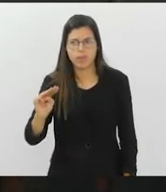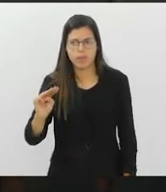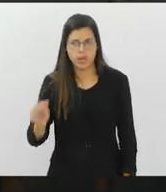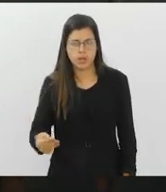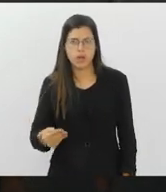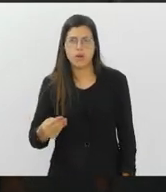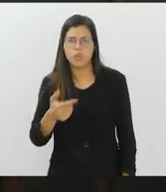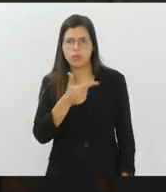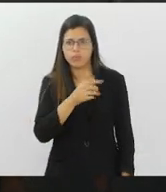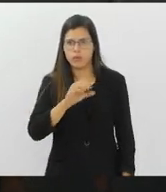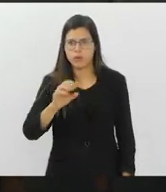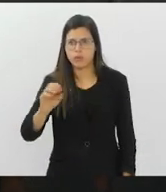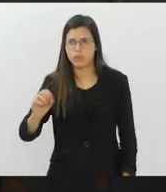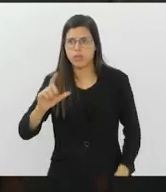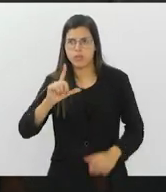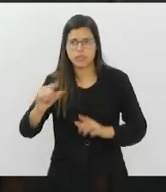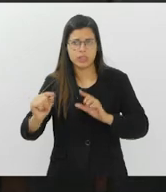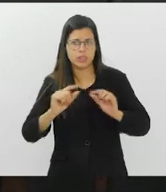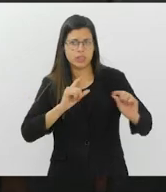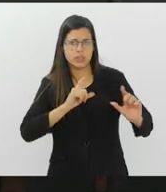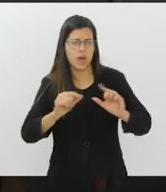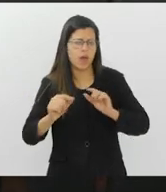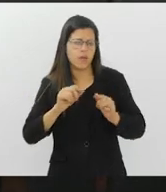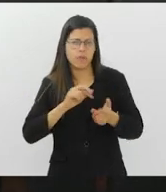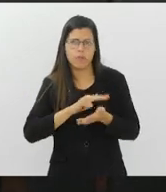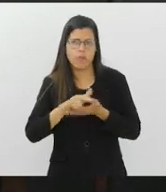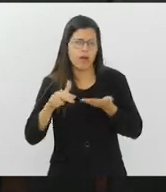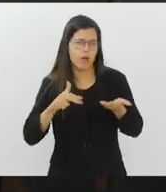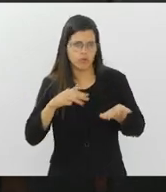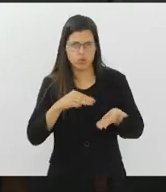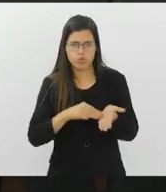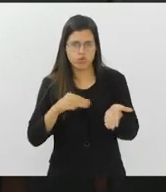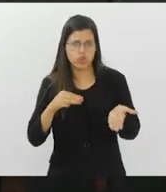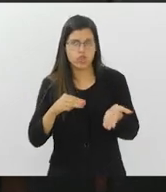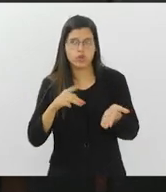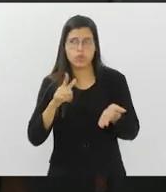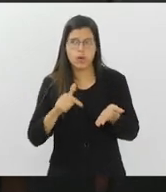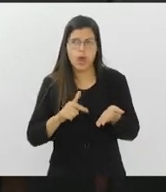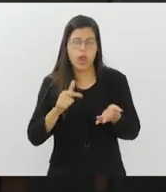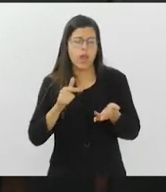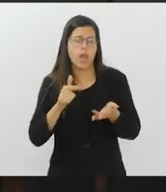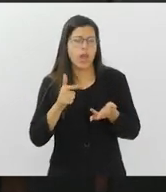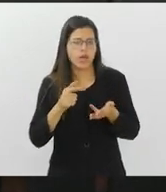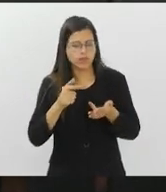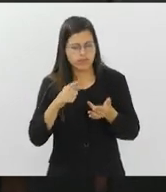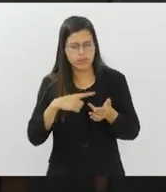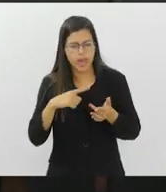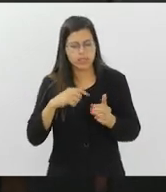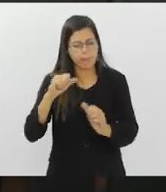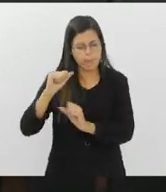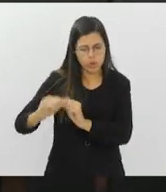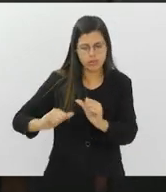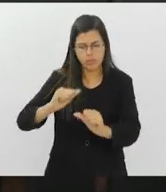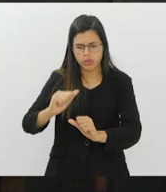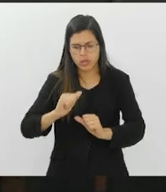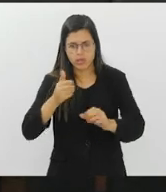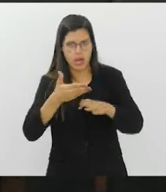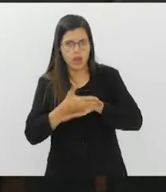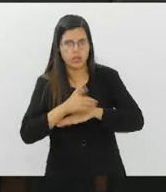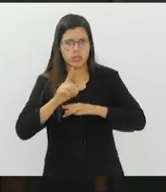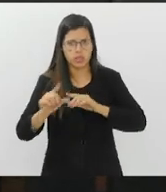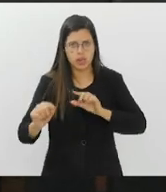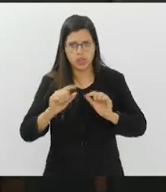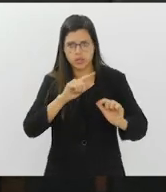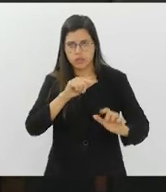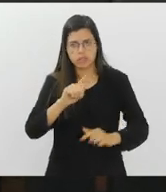por diversas maneiras ou diversos motivos, ou seja, é a dinâmica do setor, essa rotatividade com relação ao número. Aqui no